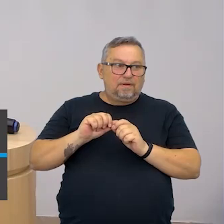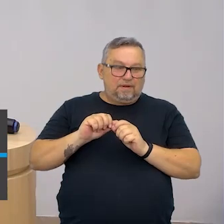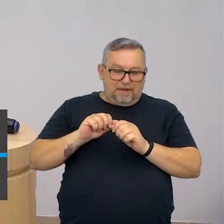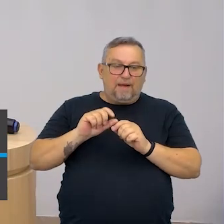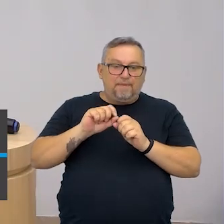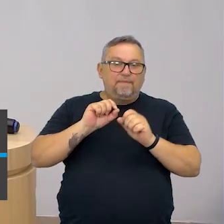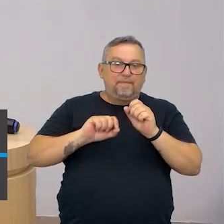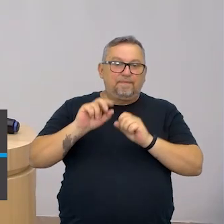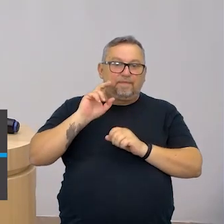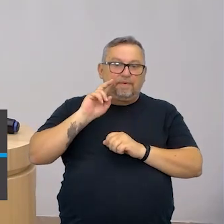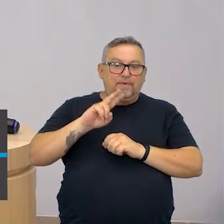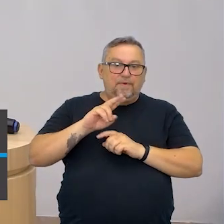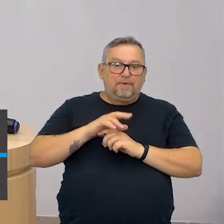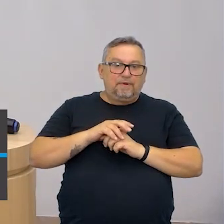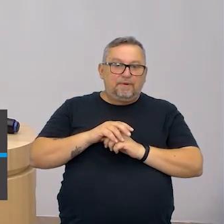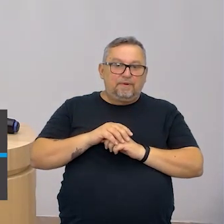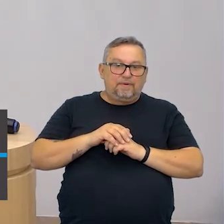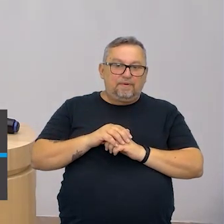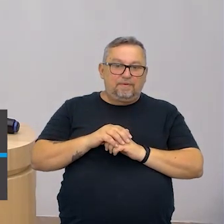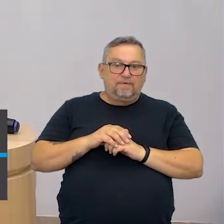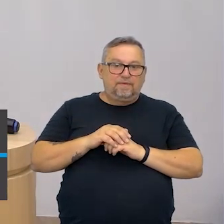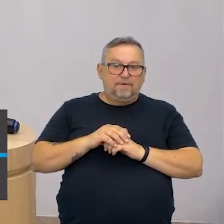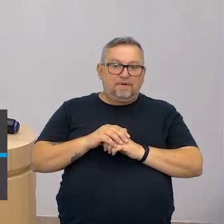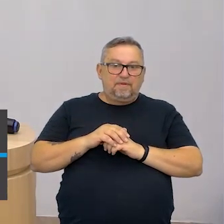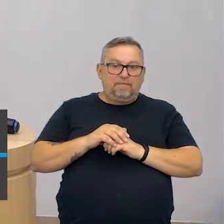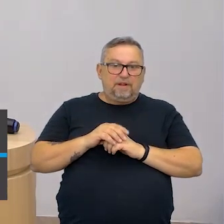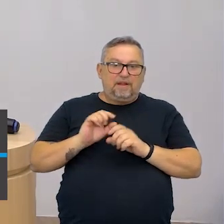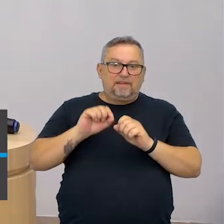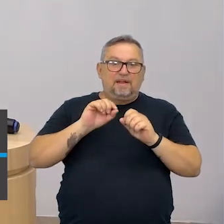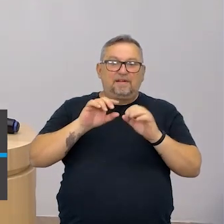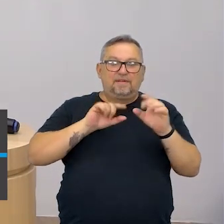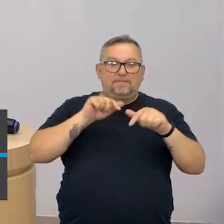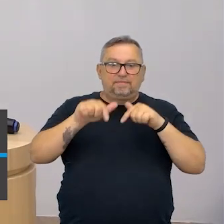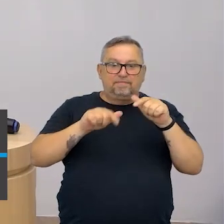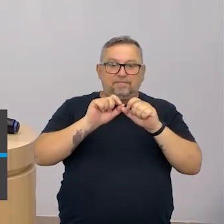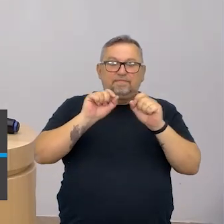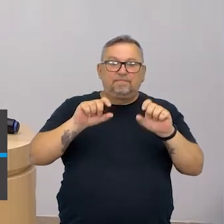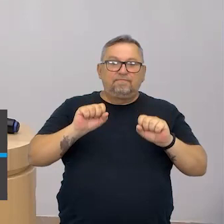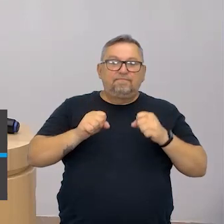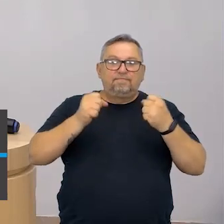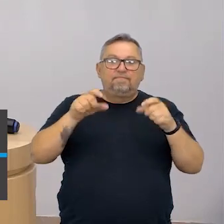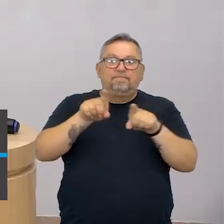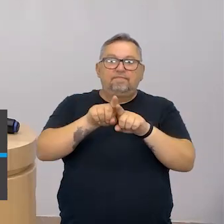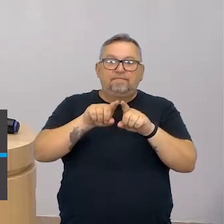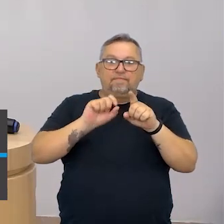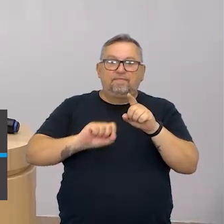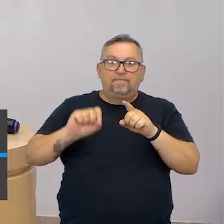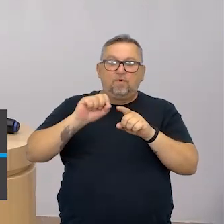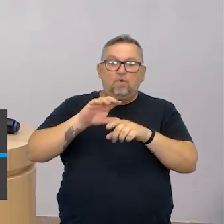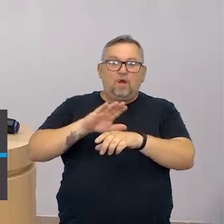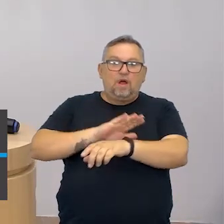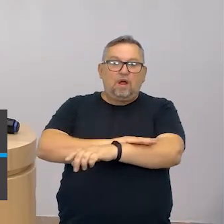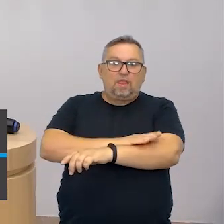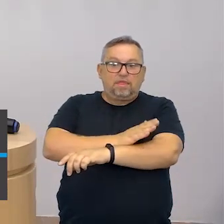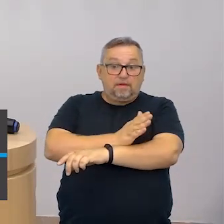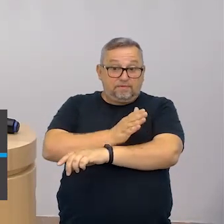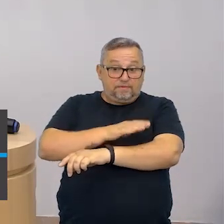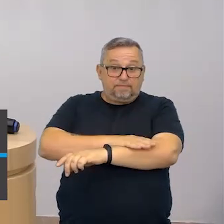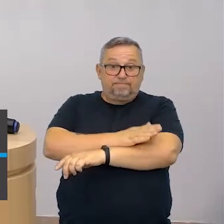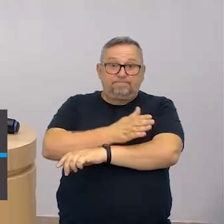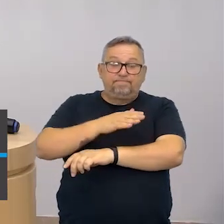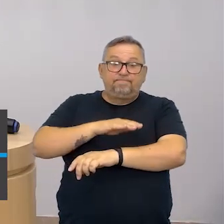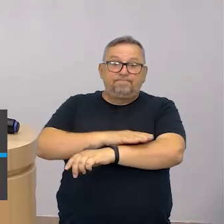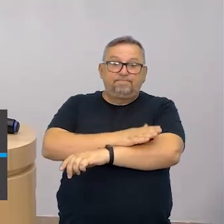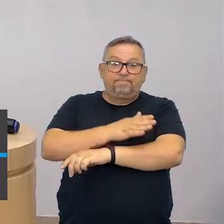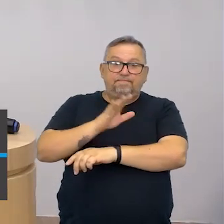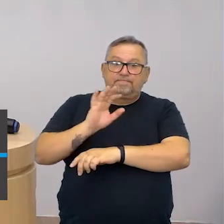estava justamente, esse serviço era justamente o de reforçar o racismo, né? Então, o racismo